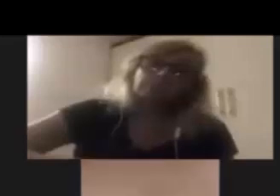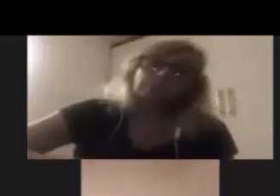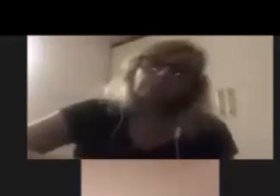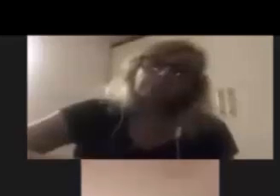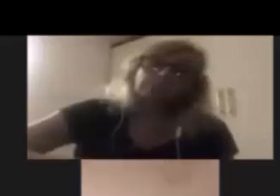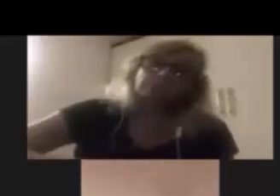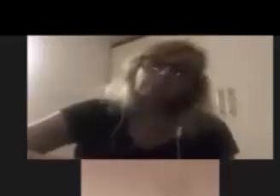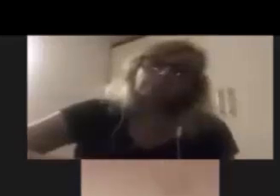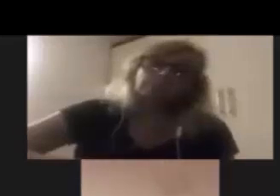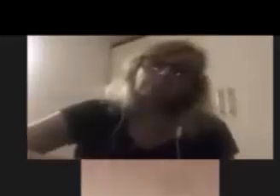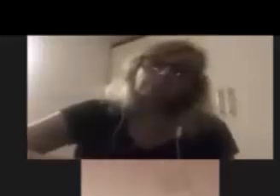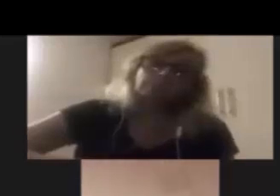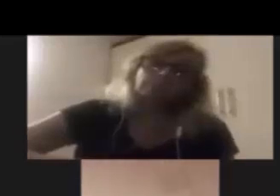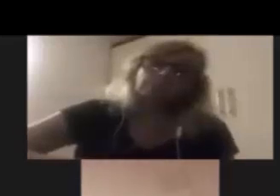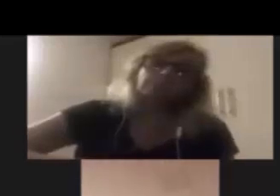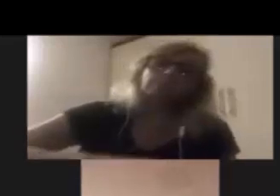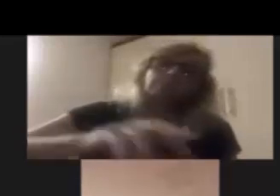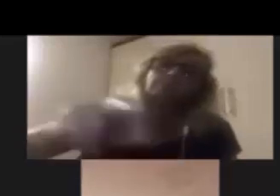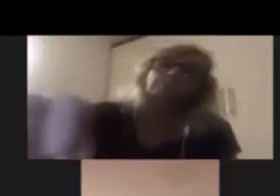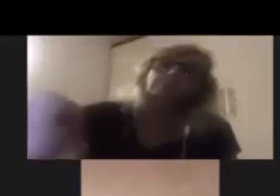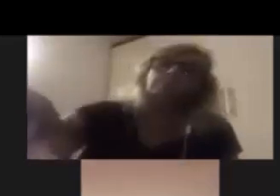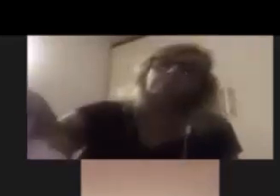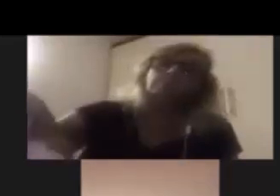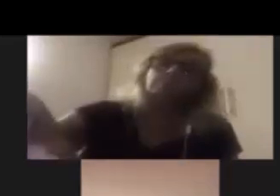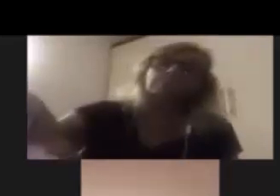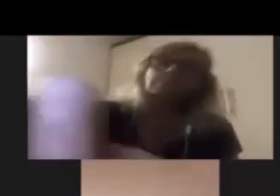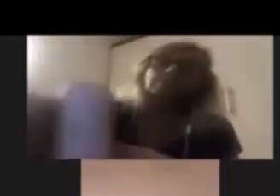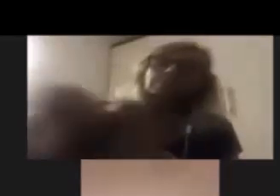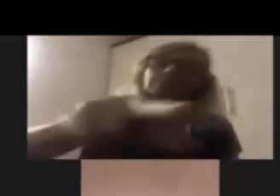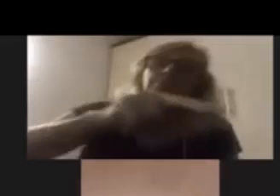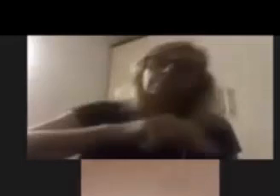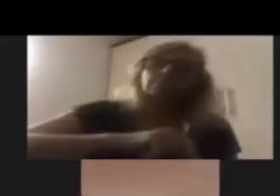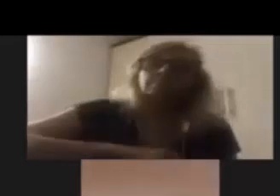Não posso ir para a tela. Então, deixa eu